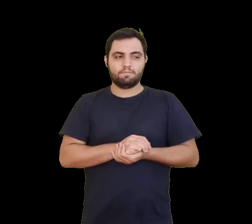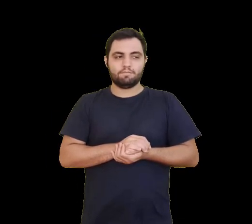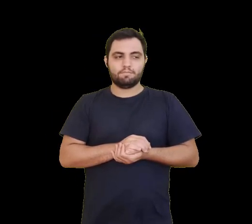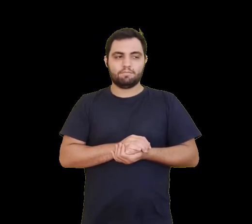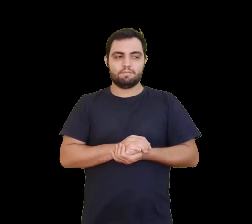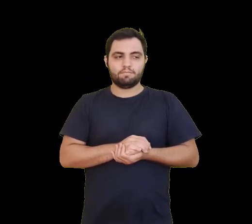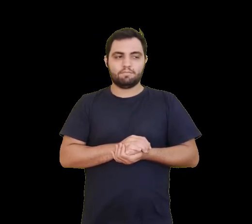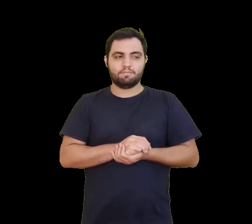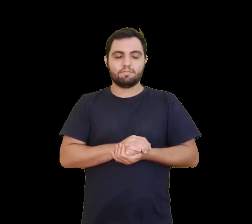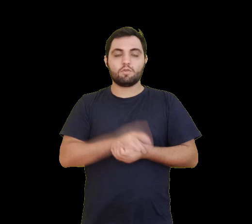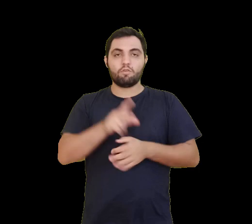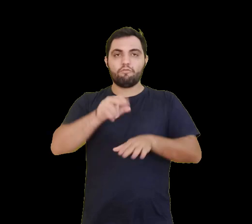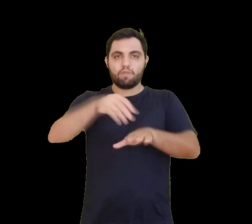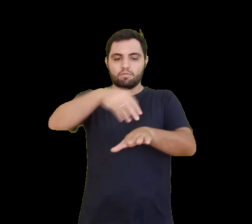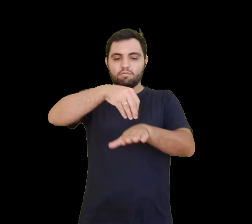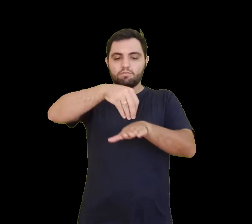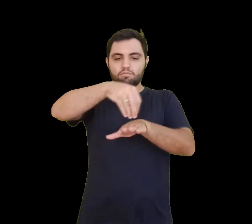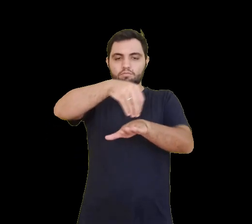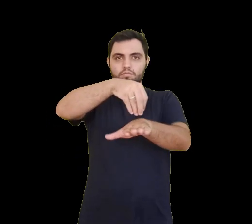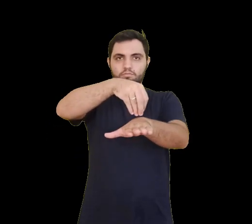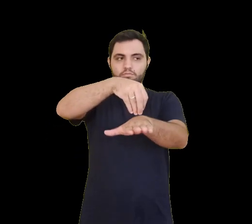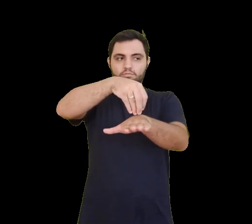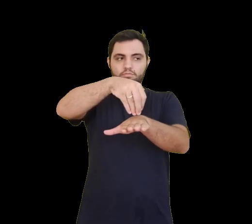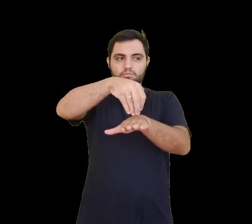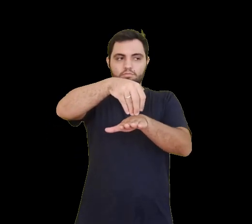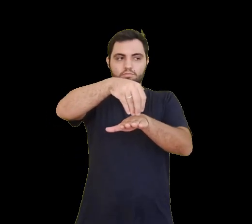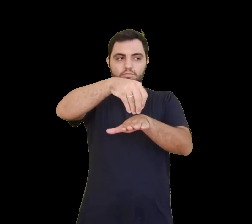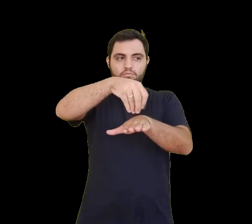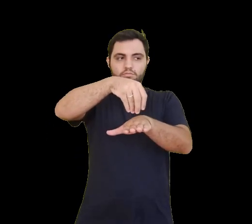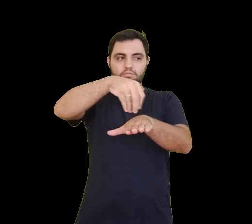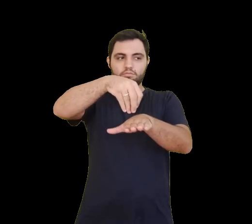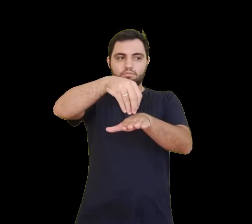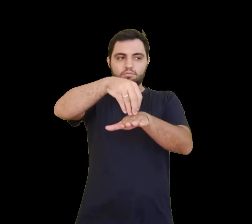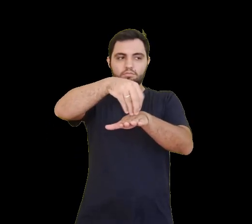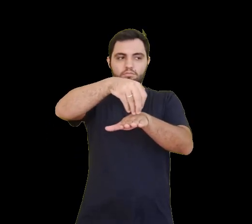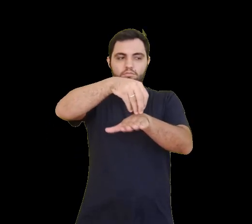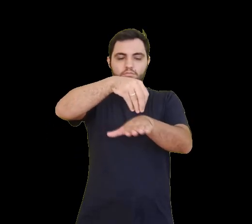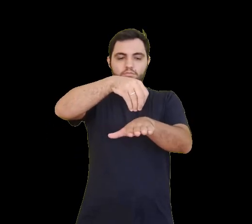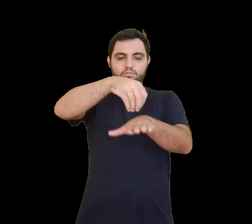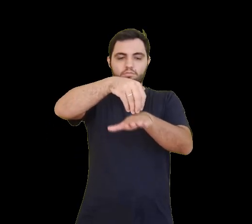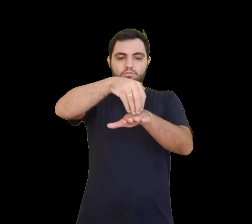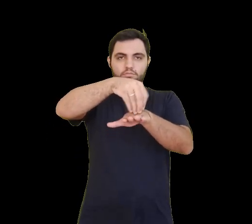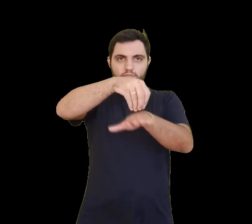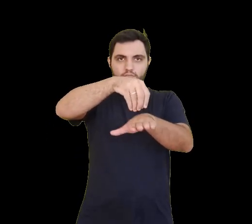Está posicionando a cabeça e vai começar então a fazer impressão.